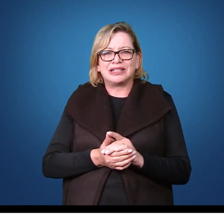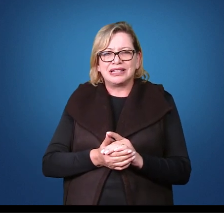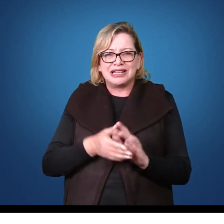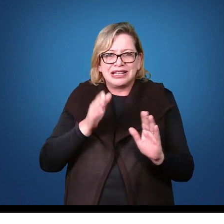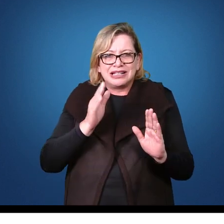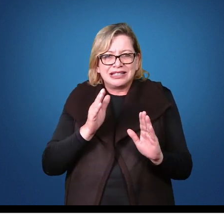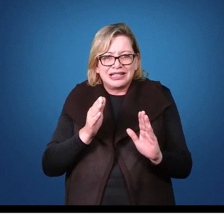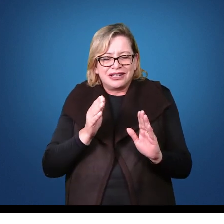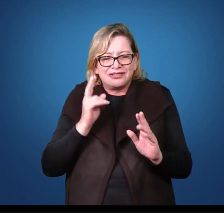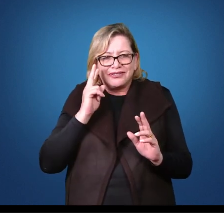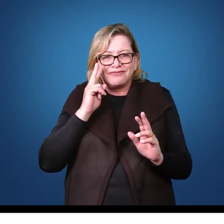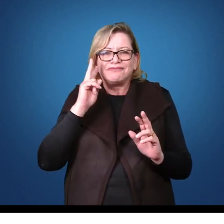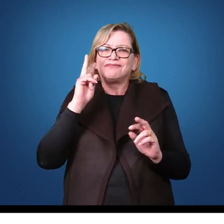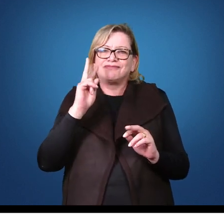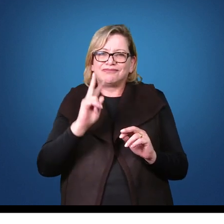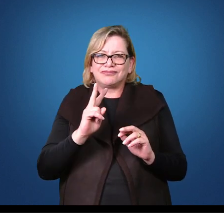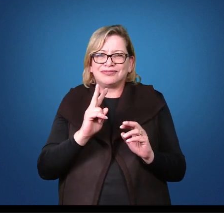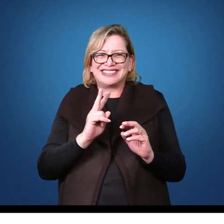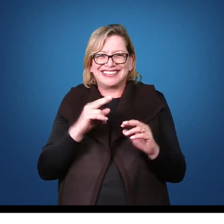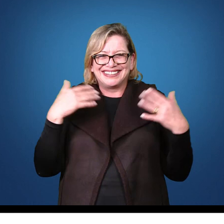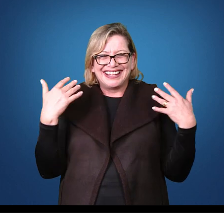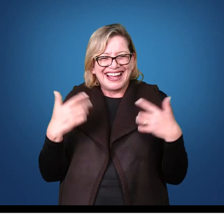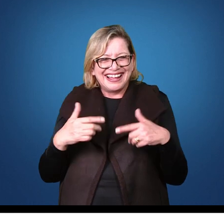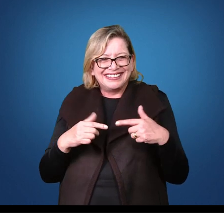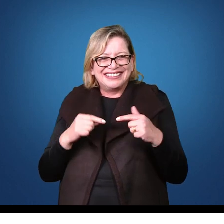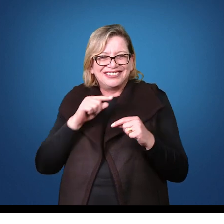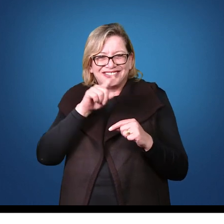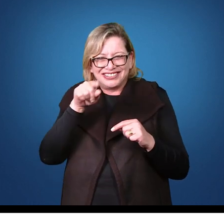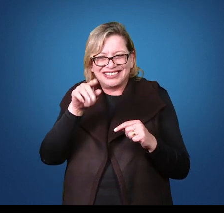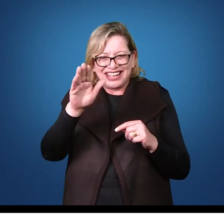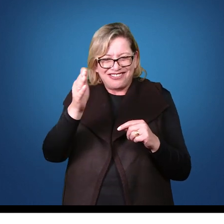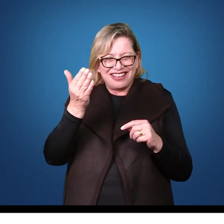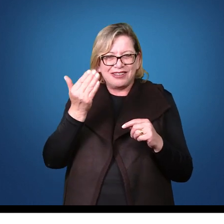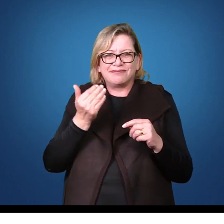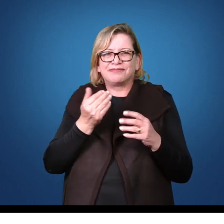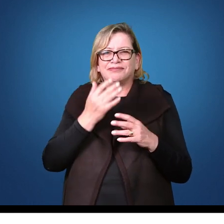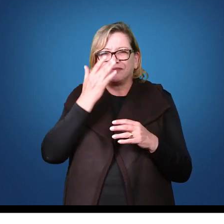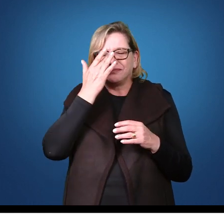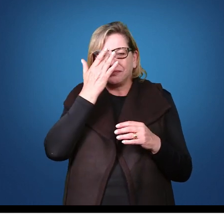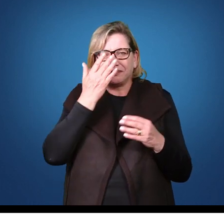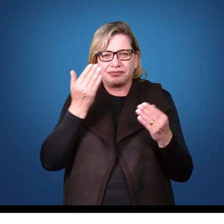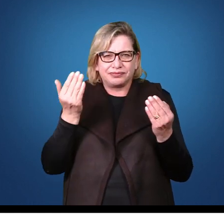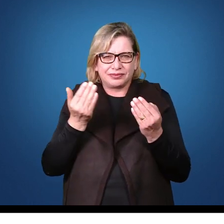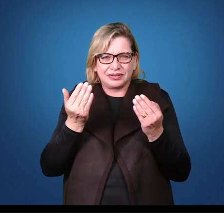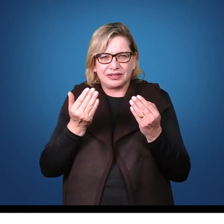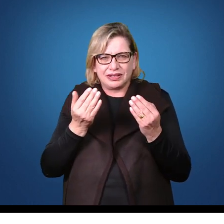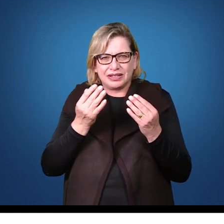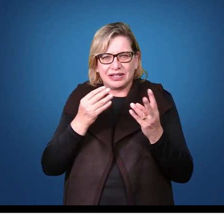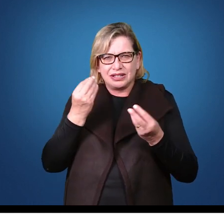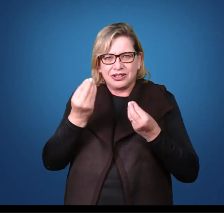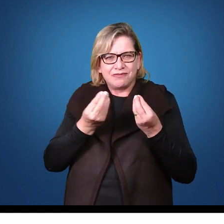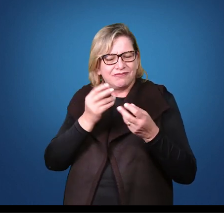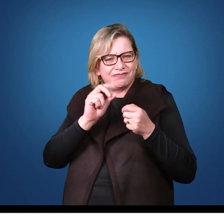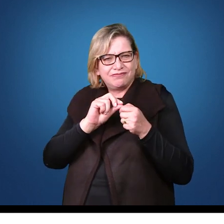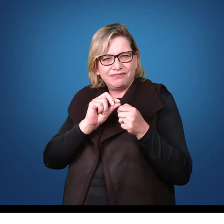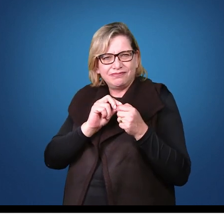Já que ficou assim, é você mesmo, meu bem. Então façam assim.